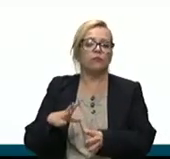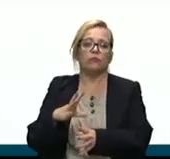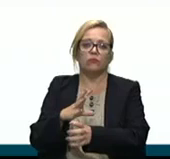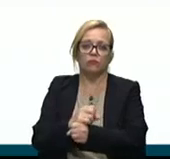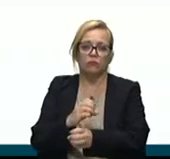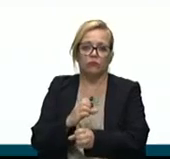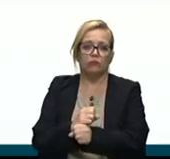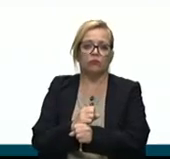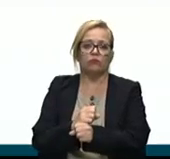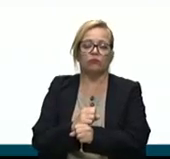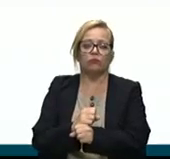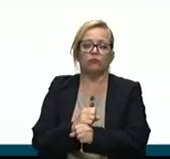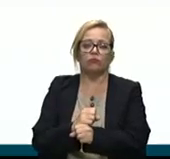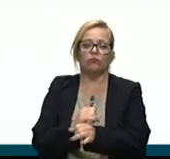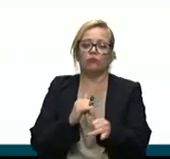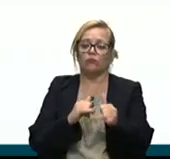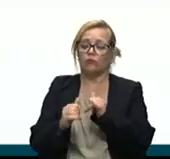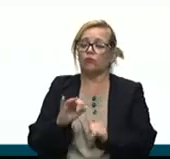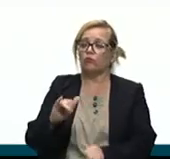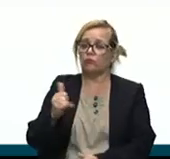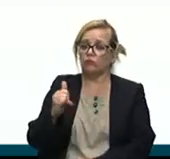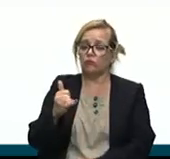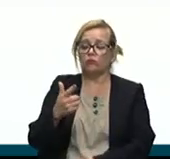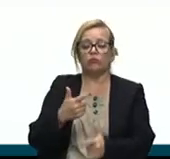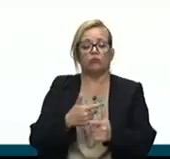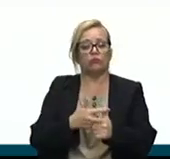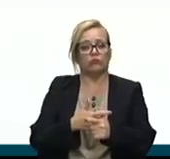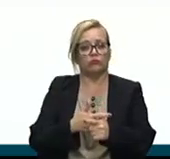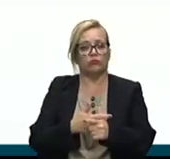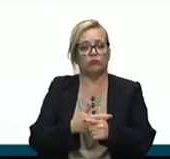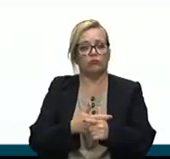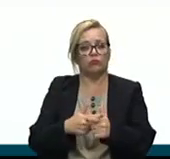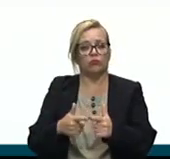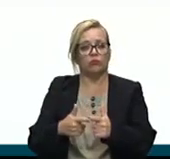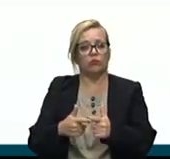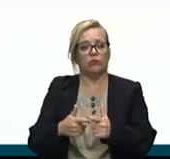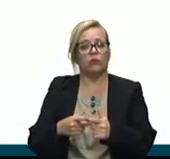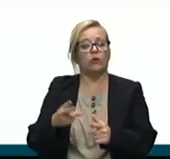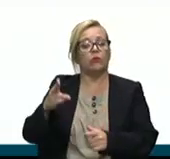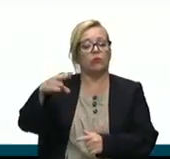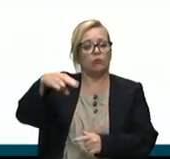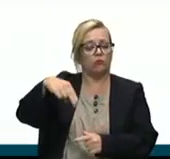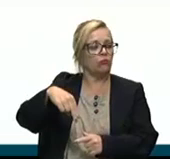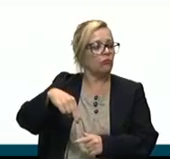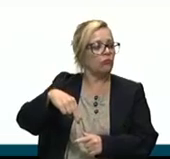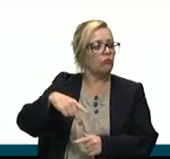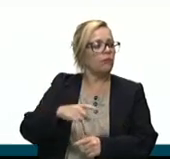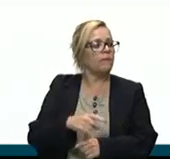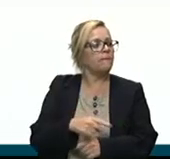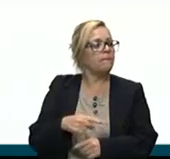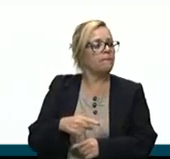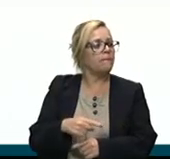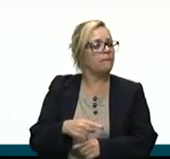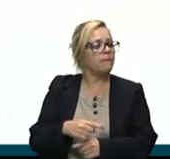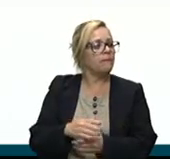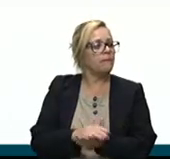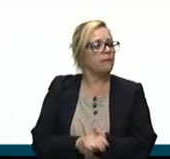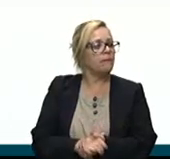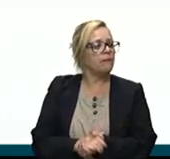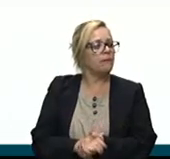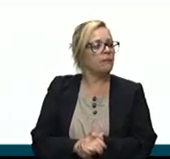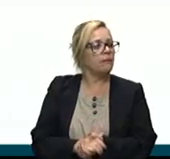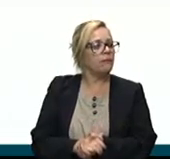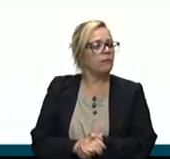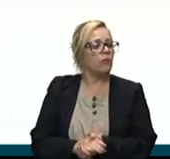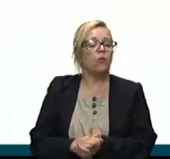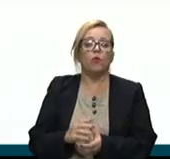Somatório dos dados de Y, dividido pelo tamanho da amostra, que é o N, menos esse